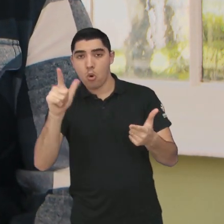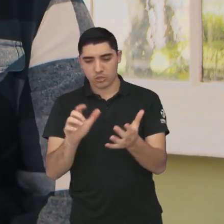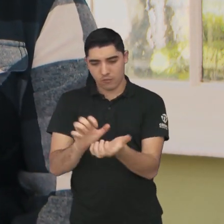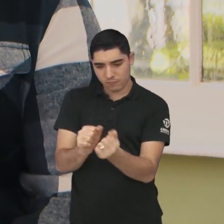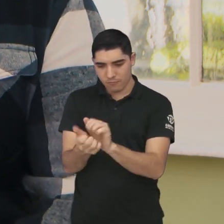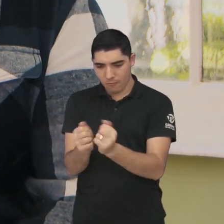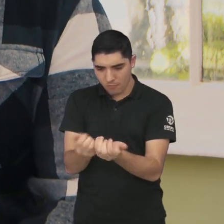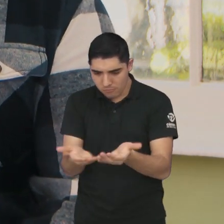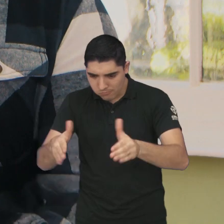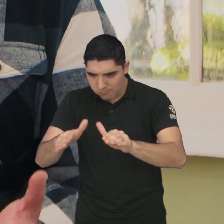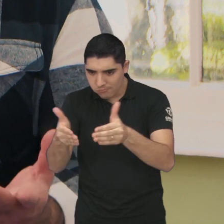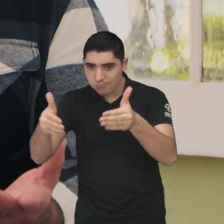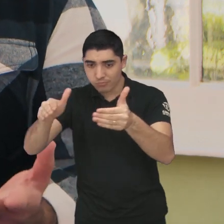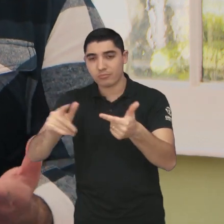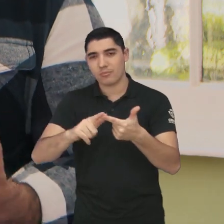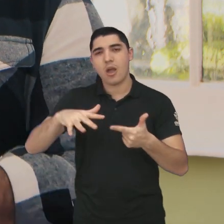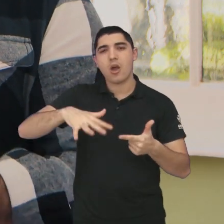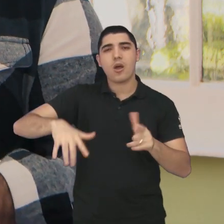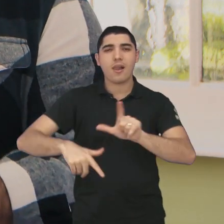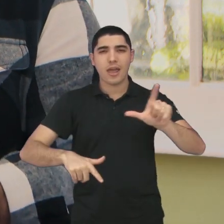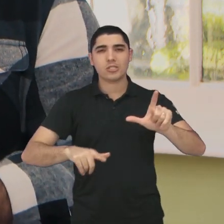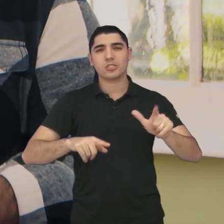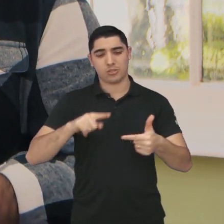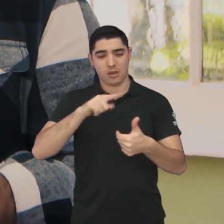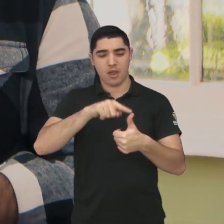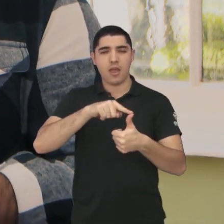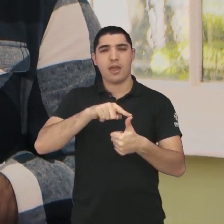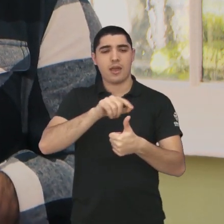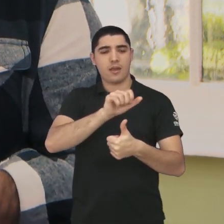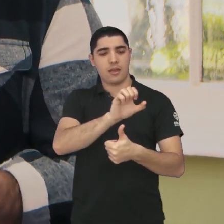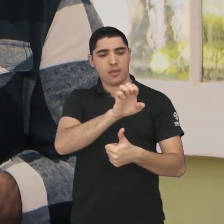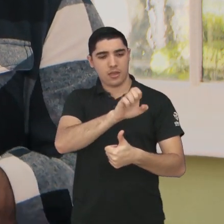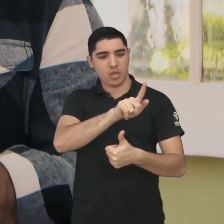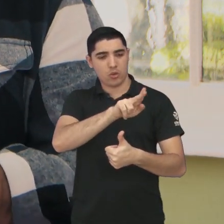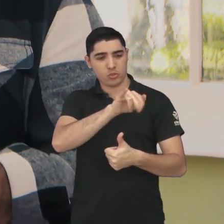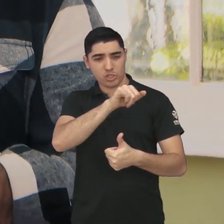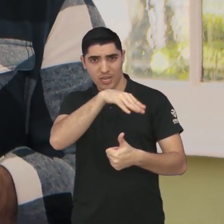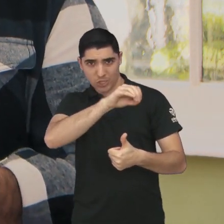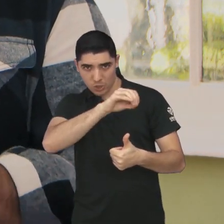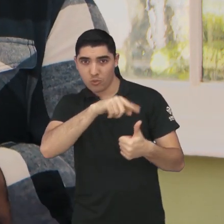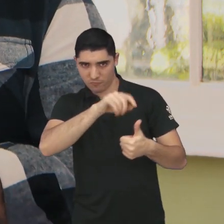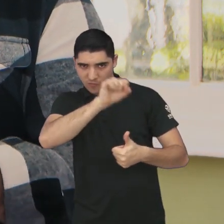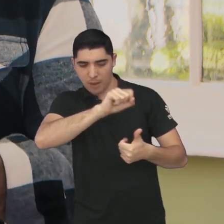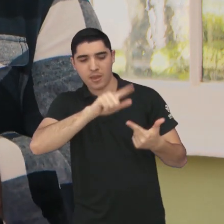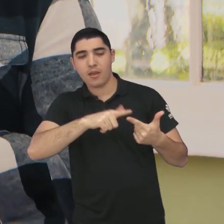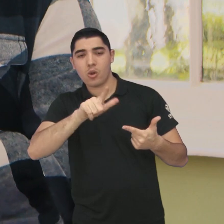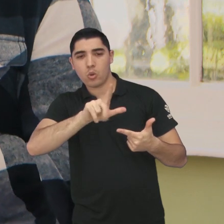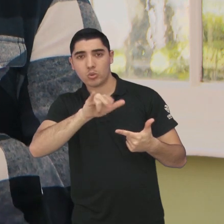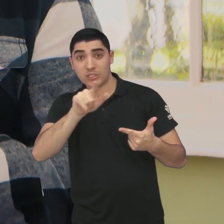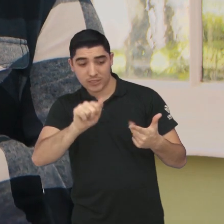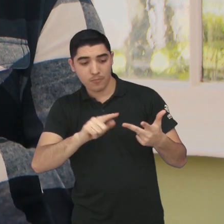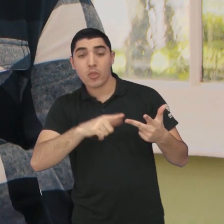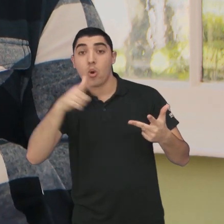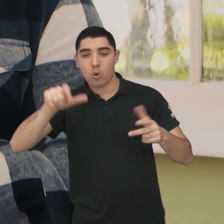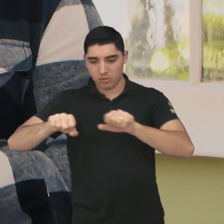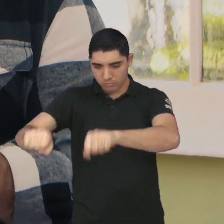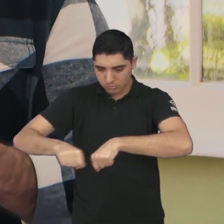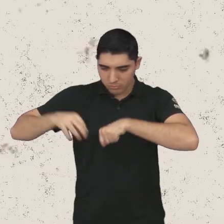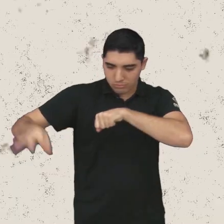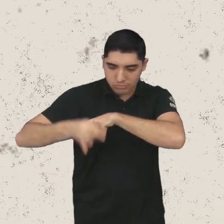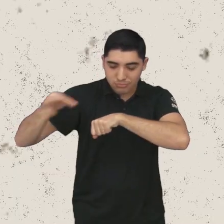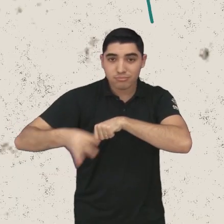junto desse desenvolvimento ligado à saúde, a gente já tem uma industrialização acontecendo também. Então a gente tem a fábrica de louça Santo Eugênio,